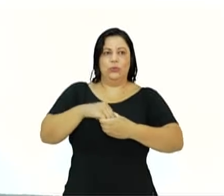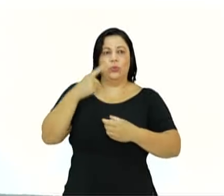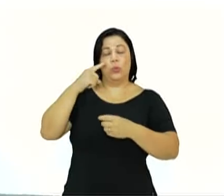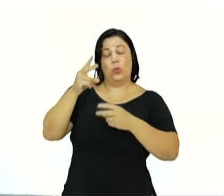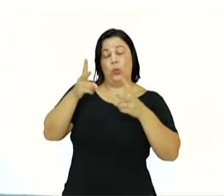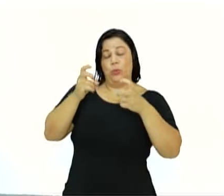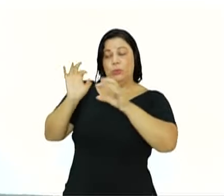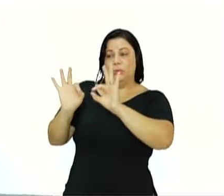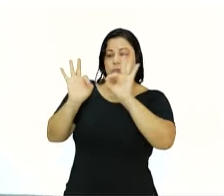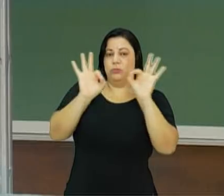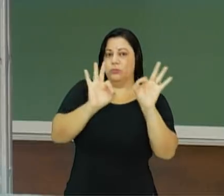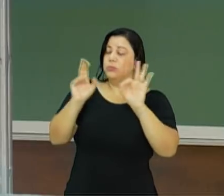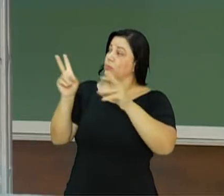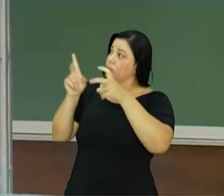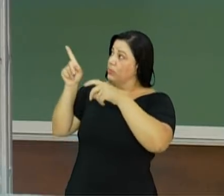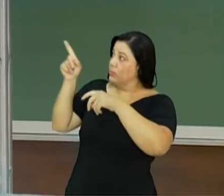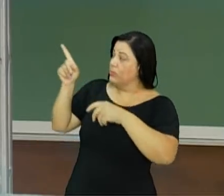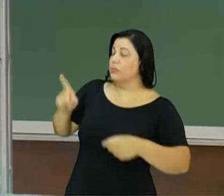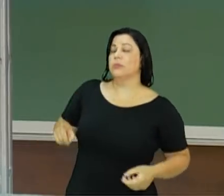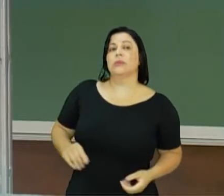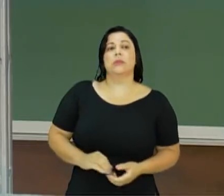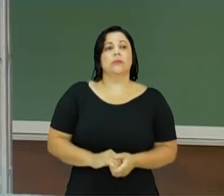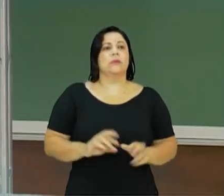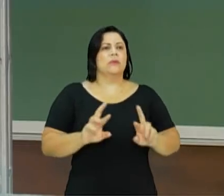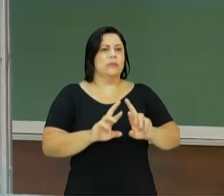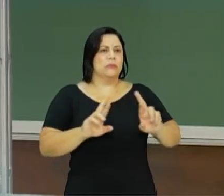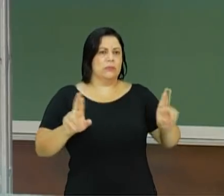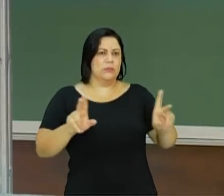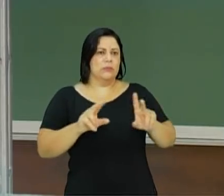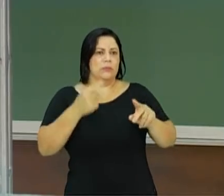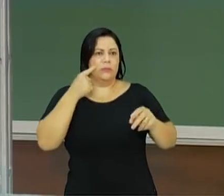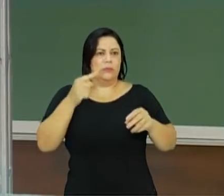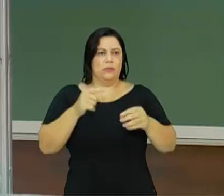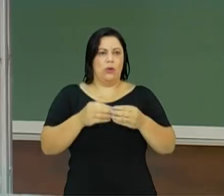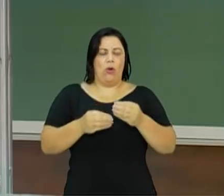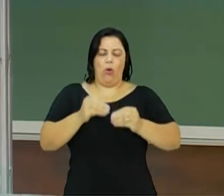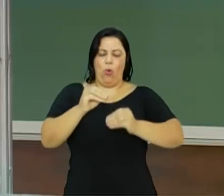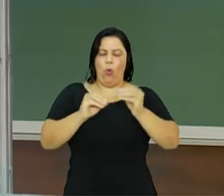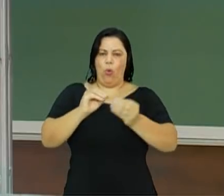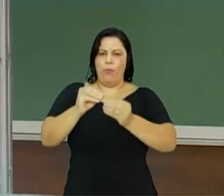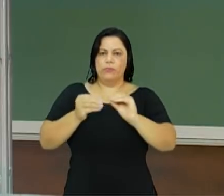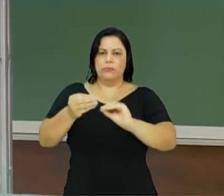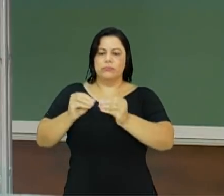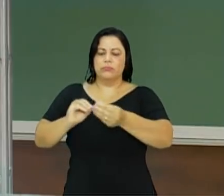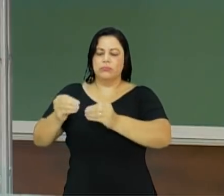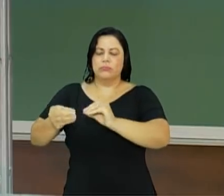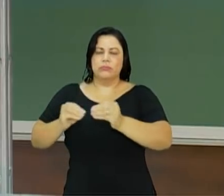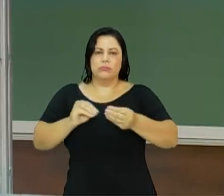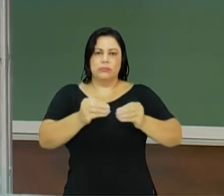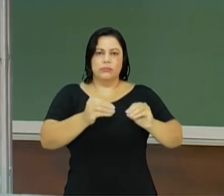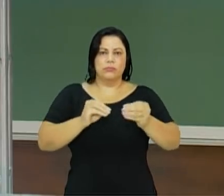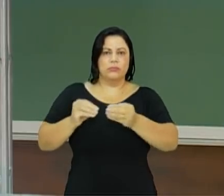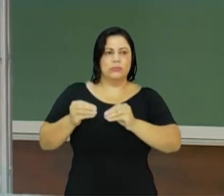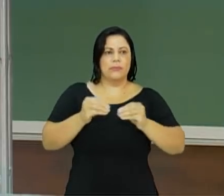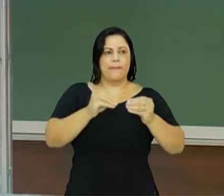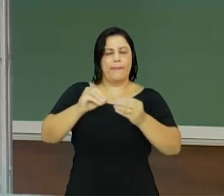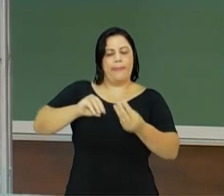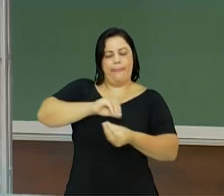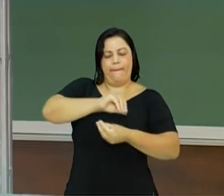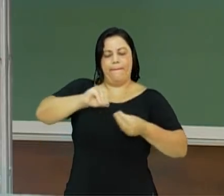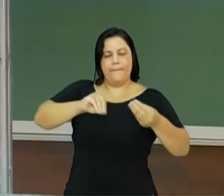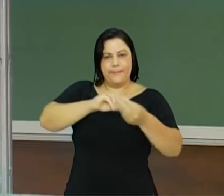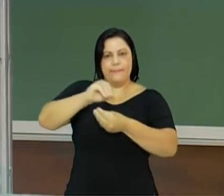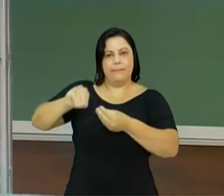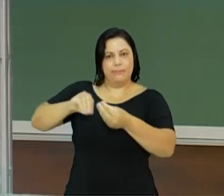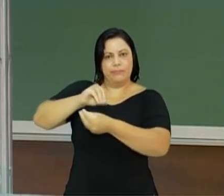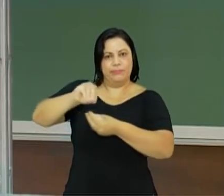né? Gradualmente se diferenciam em condrócitos, nas lacunas, matriz extracelular, né? Então, tem pericôndrio envolvendo nos dois lados